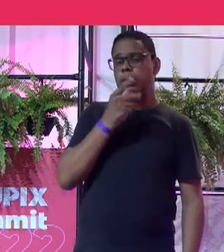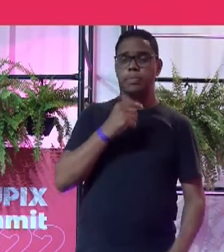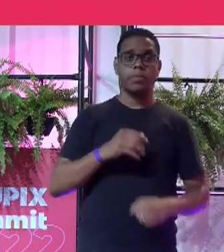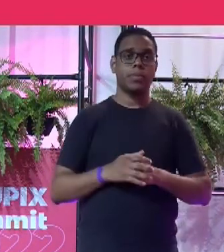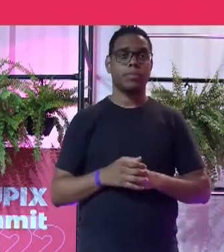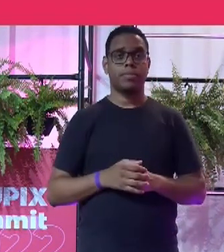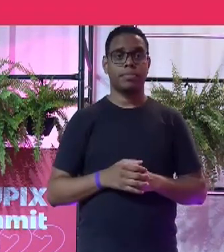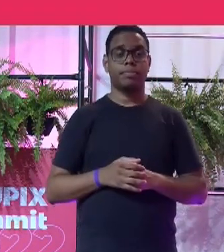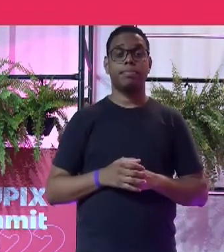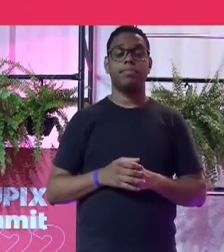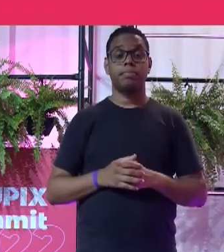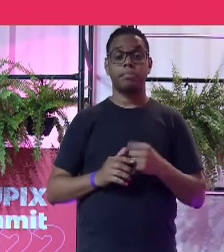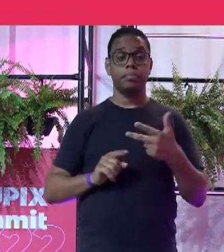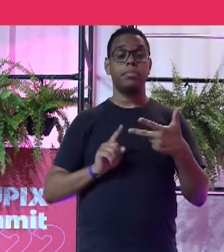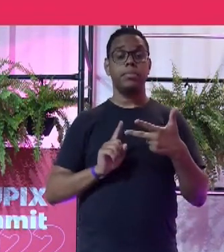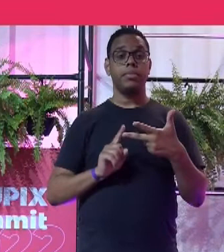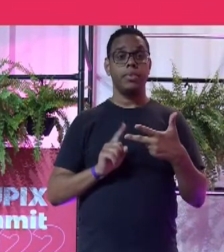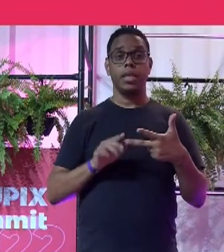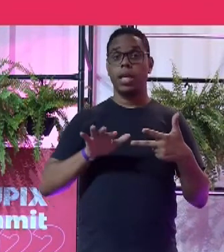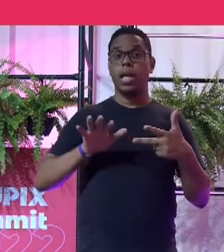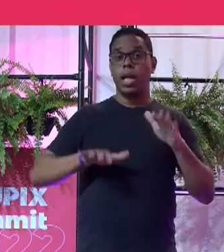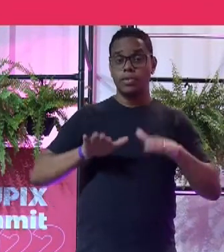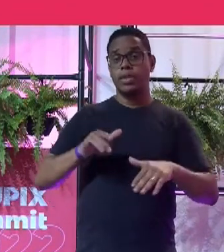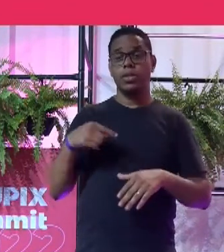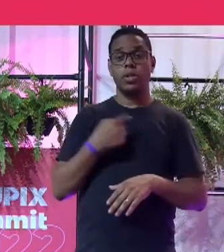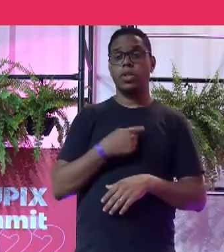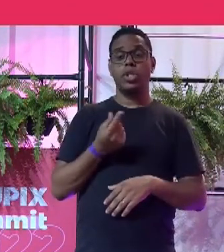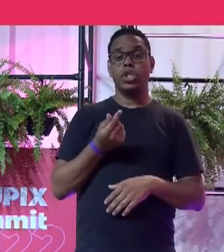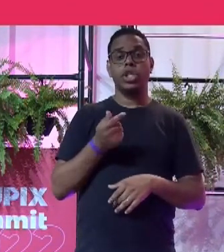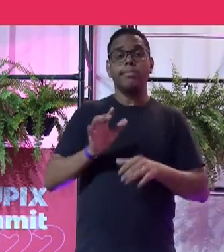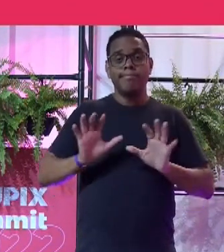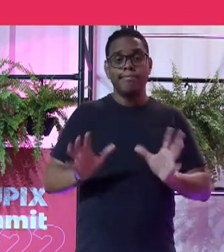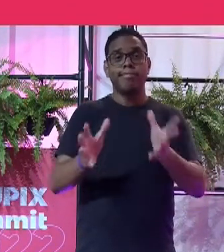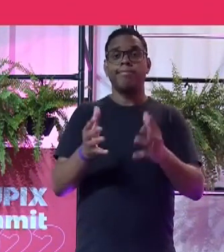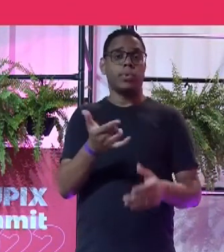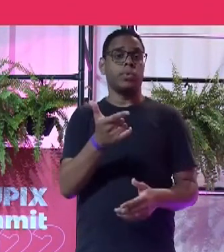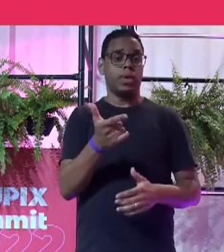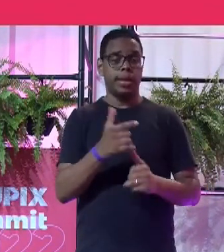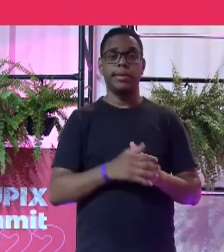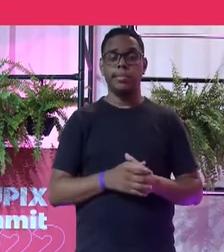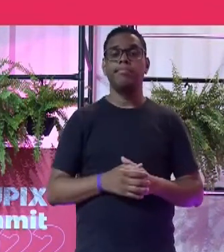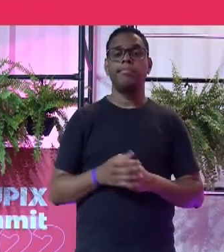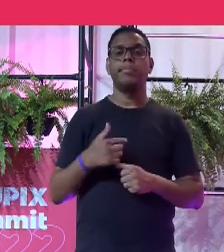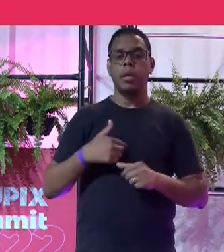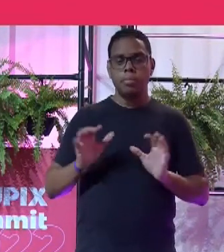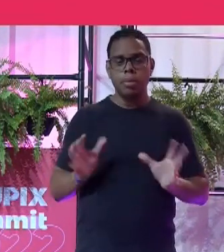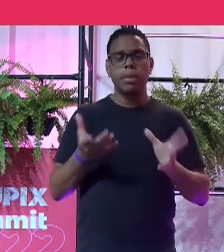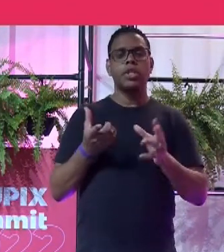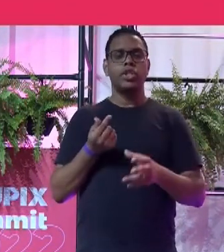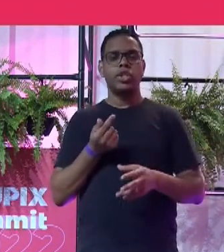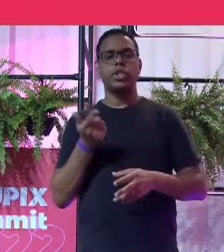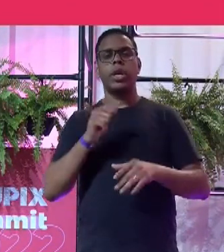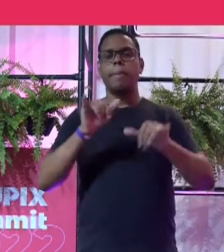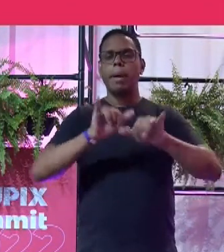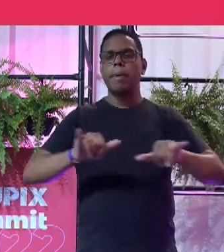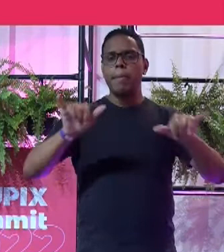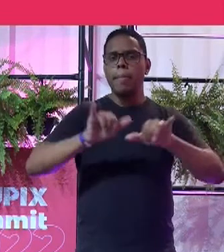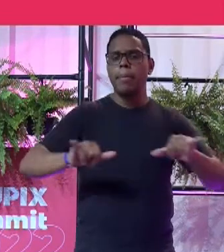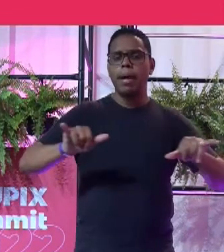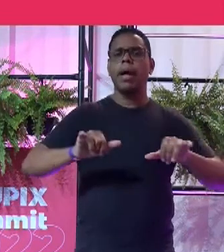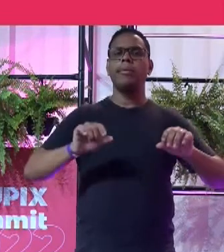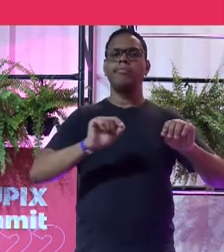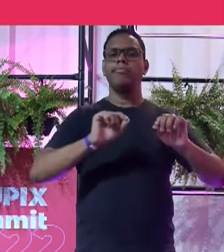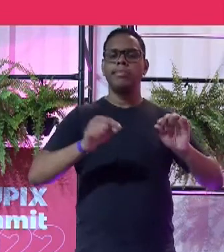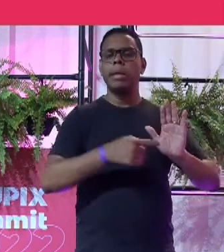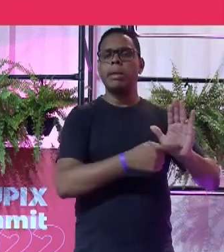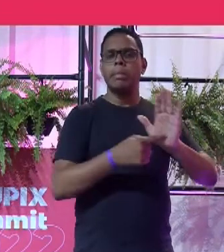E o terceiro é, muitas vezes a gente não tem dinheiro para promover tudo isso. E eu não só falo em promoção de campanha, de